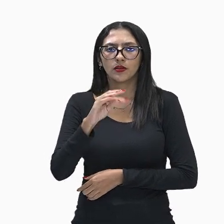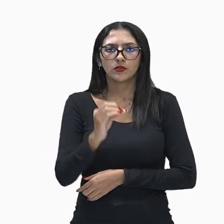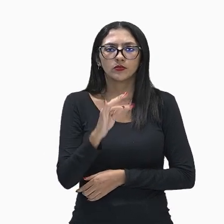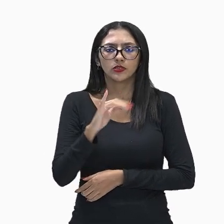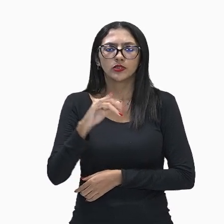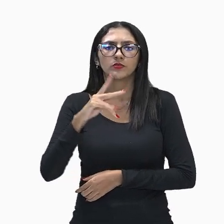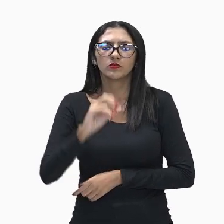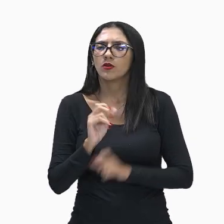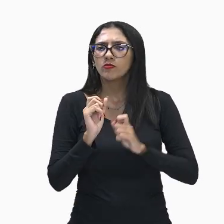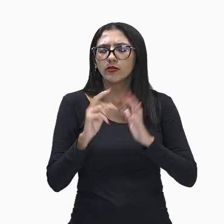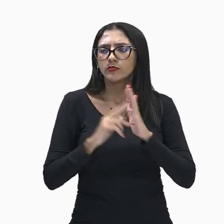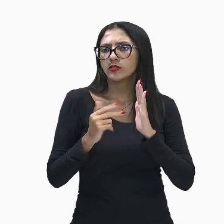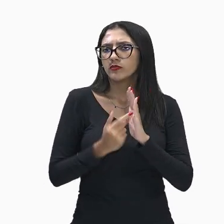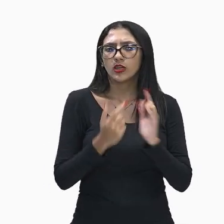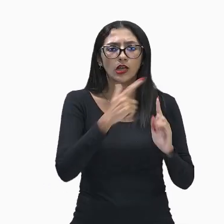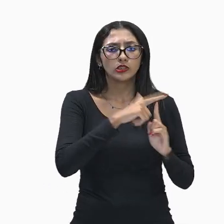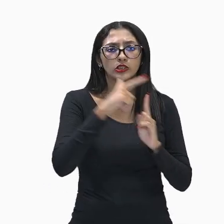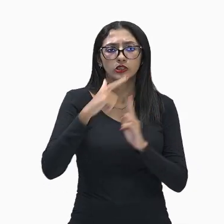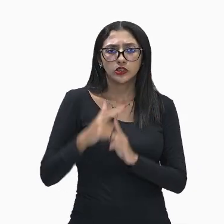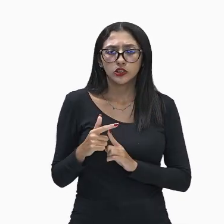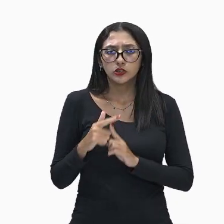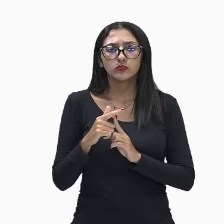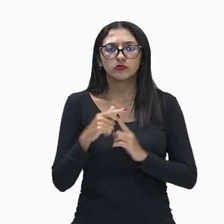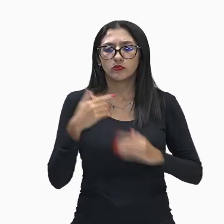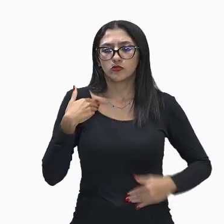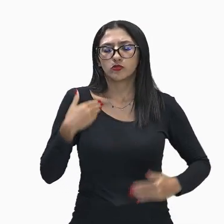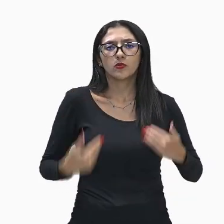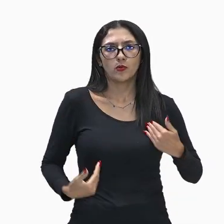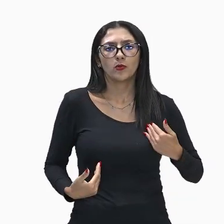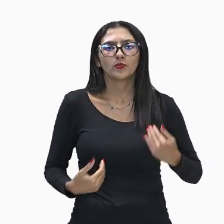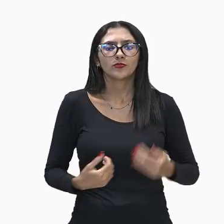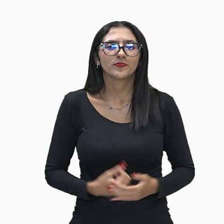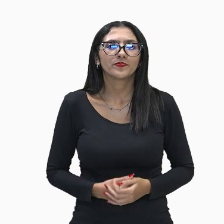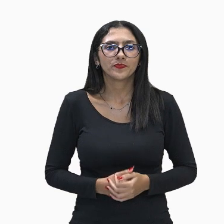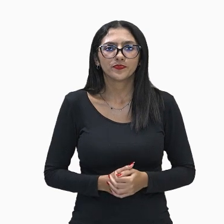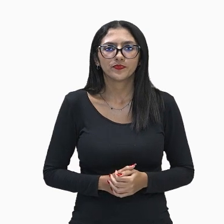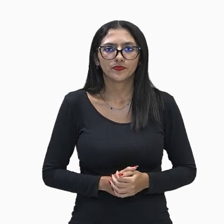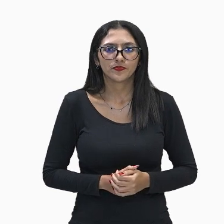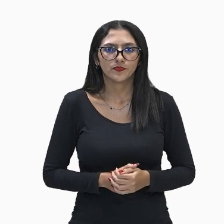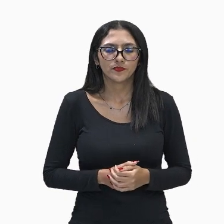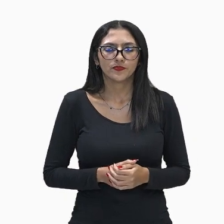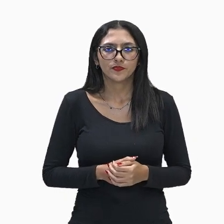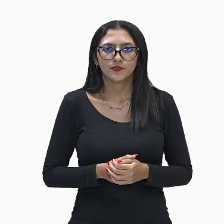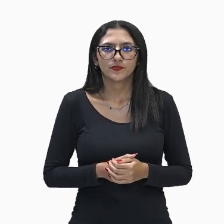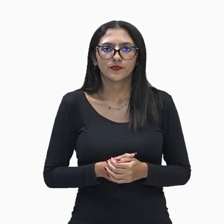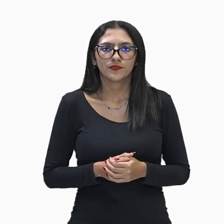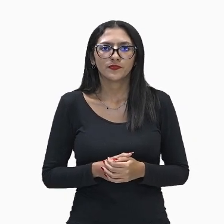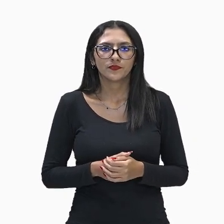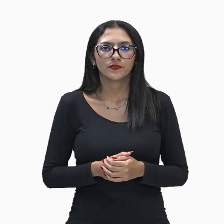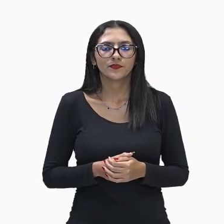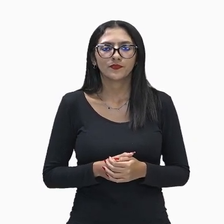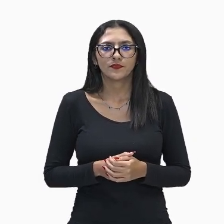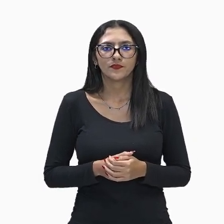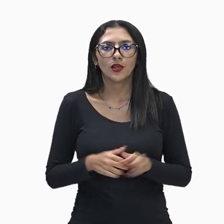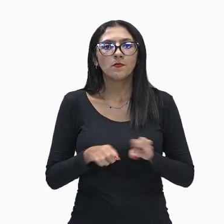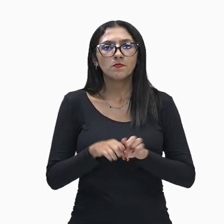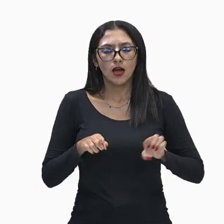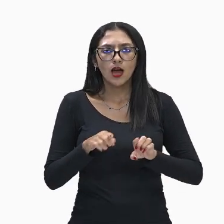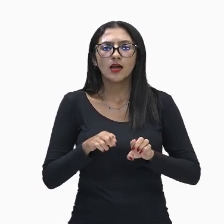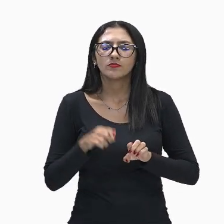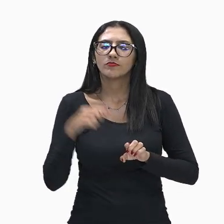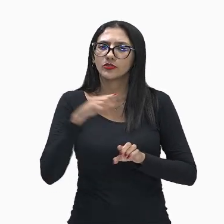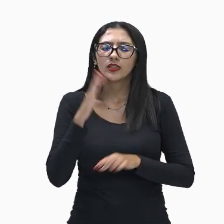ah pra gente entender melhor eh eh eh essa questão